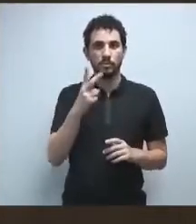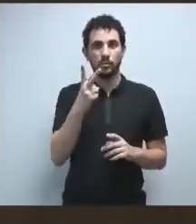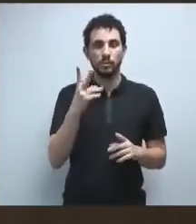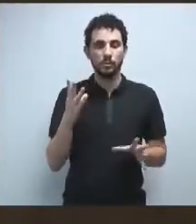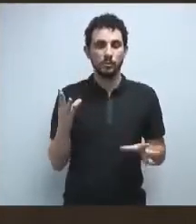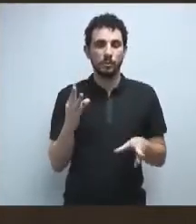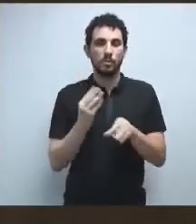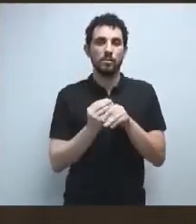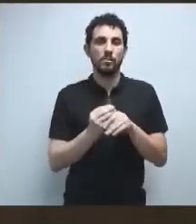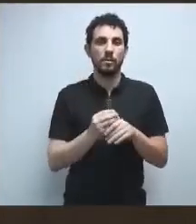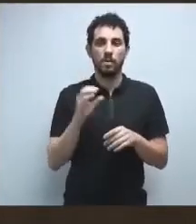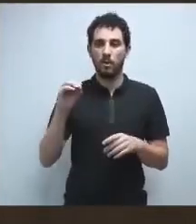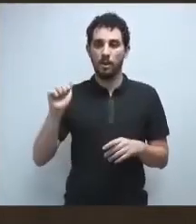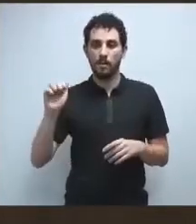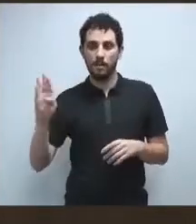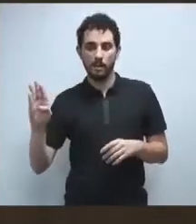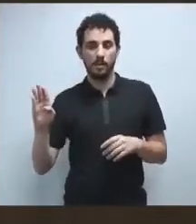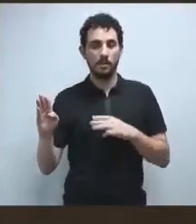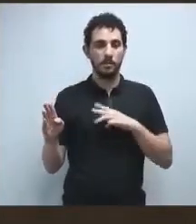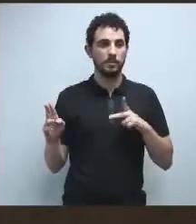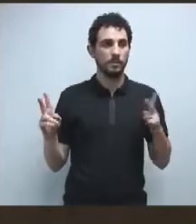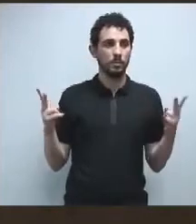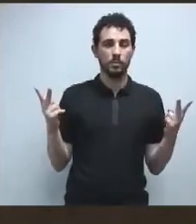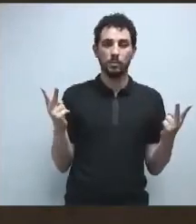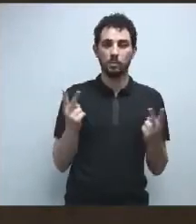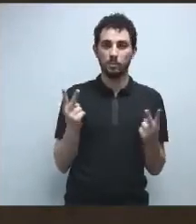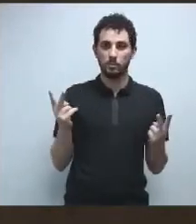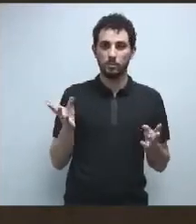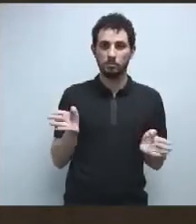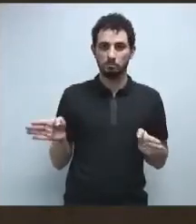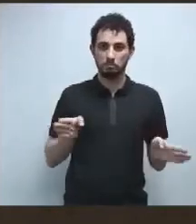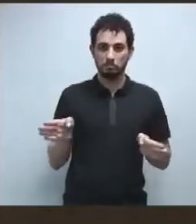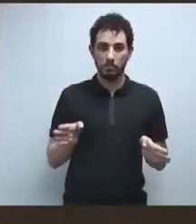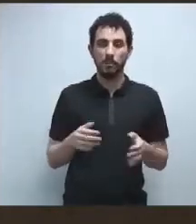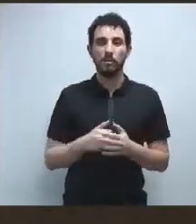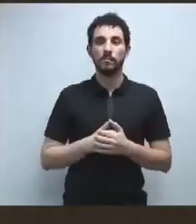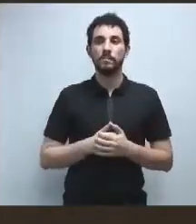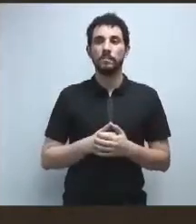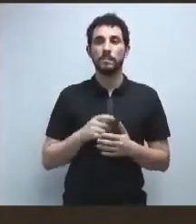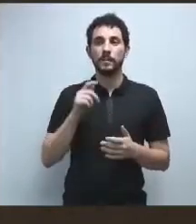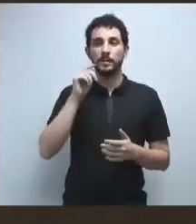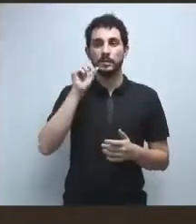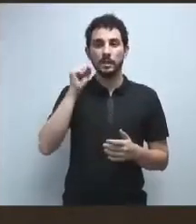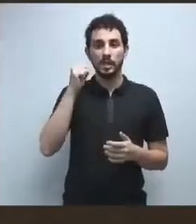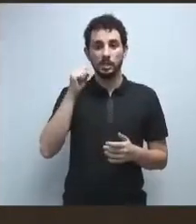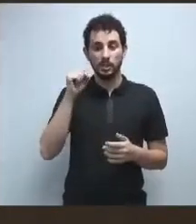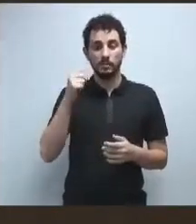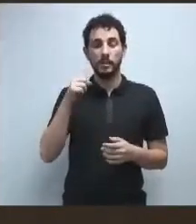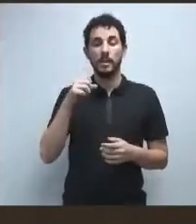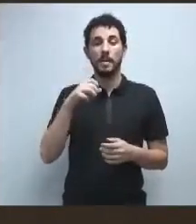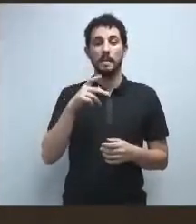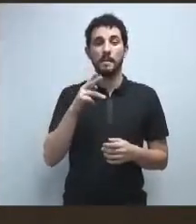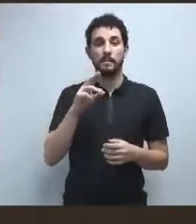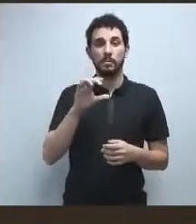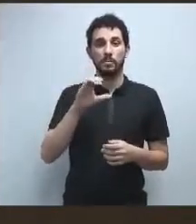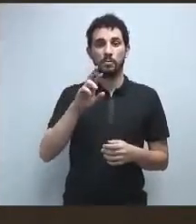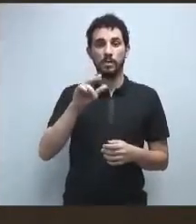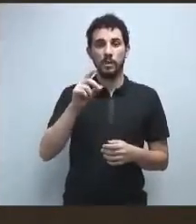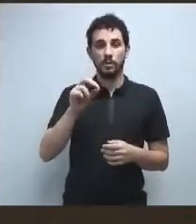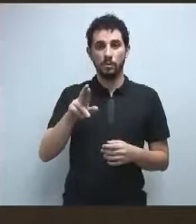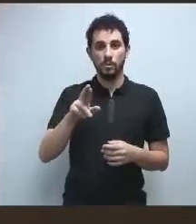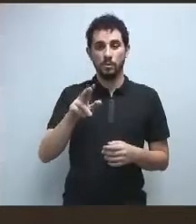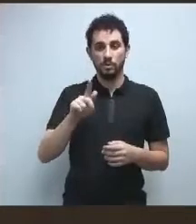presidências em sergipe o procurador-geral de justiça era não era da carreira